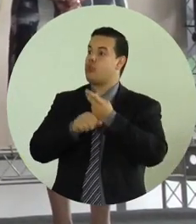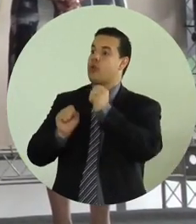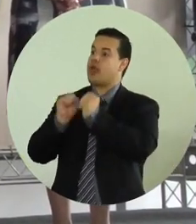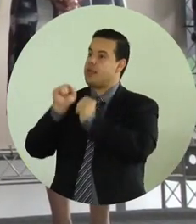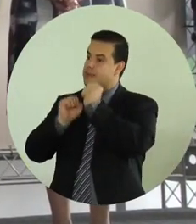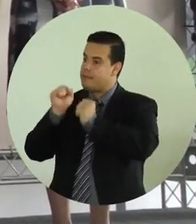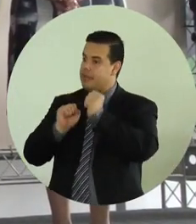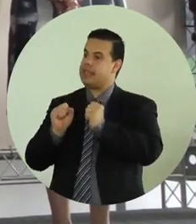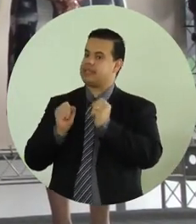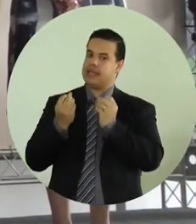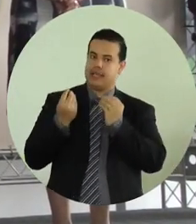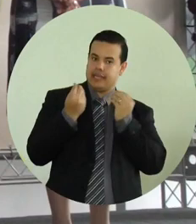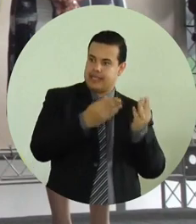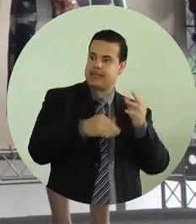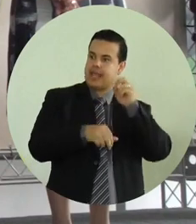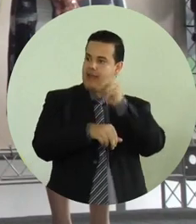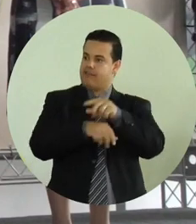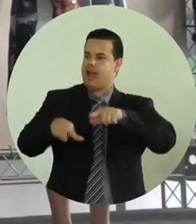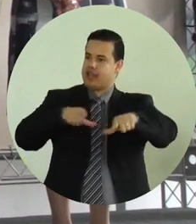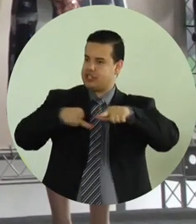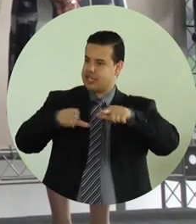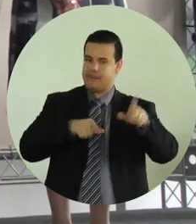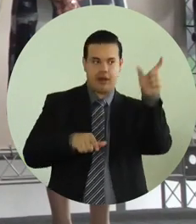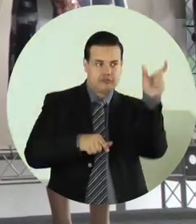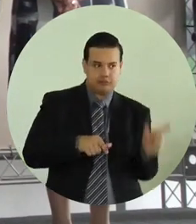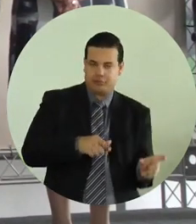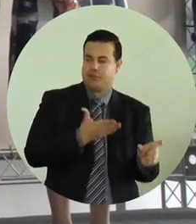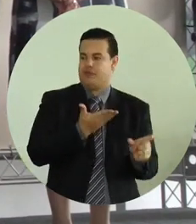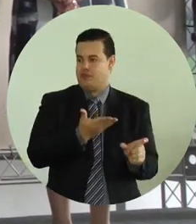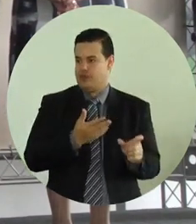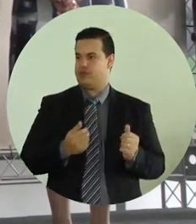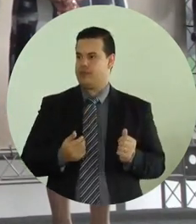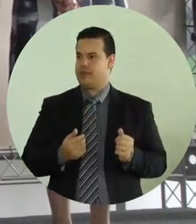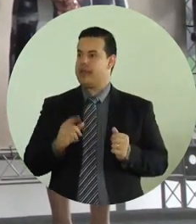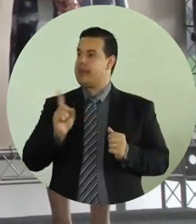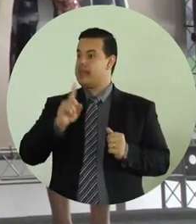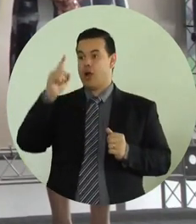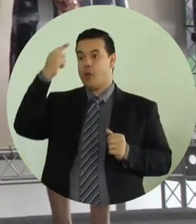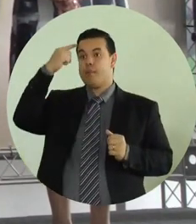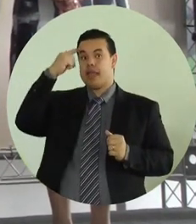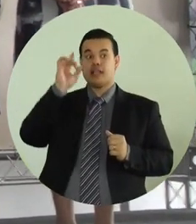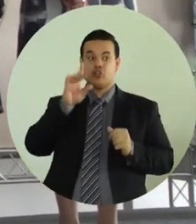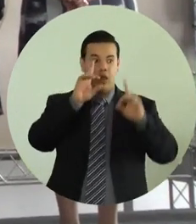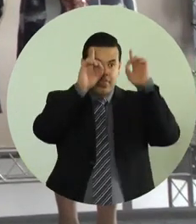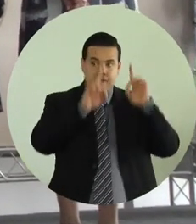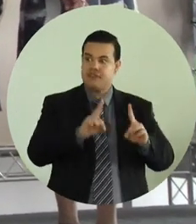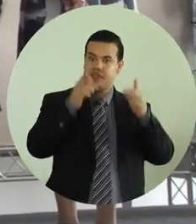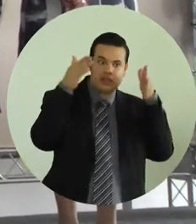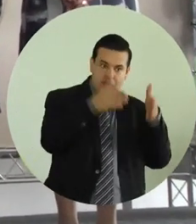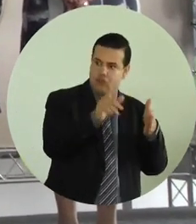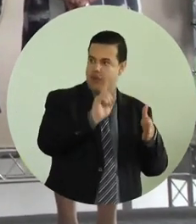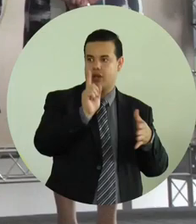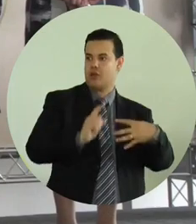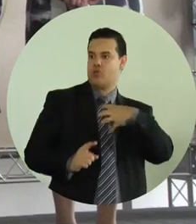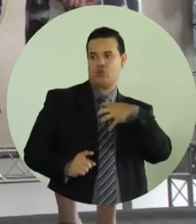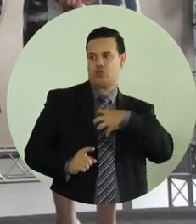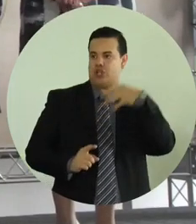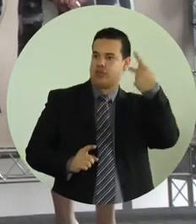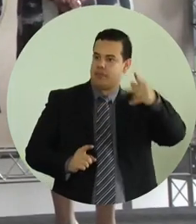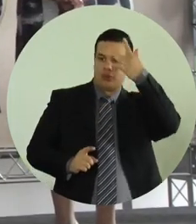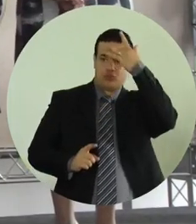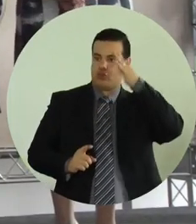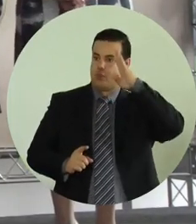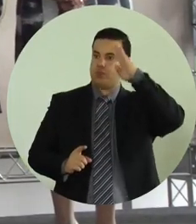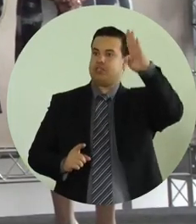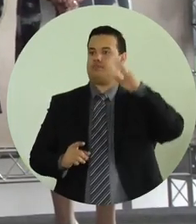de acordo com o seu perfil e não de acordo com a sua deficiência. Acho que isso é um fato. Fica aqui a dica para